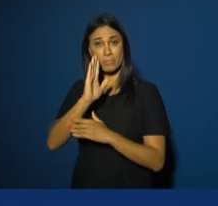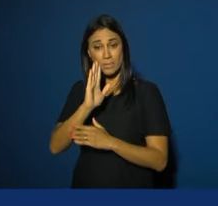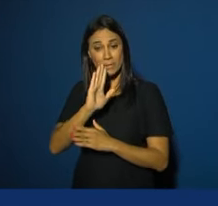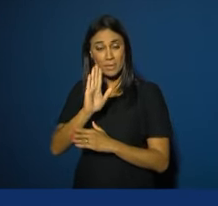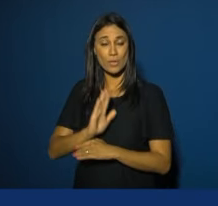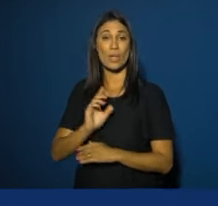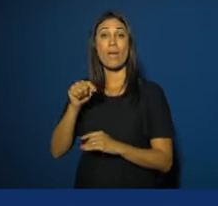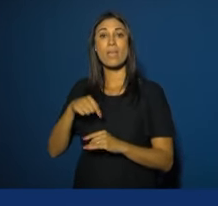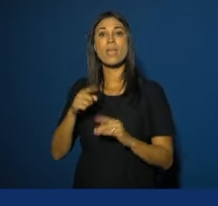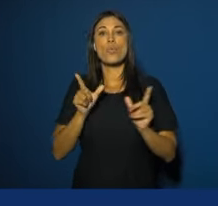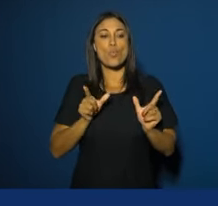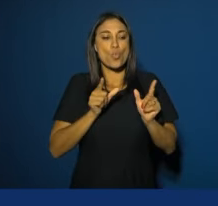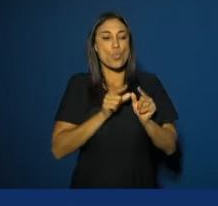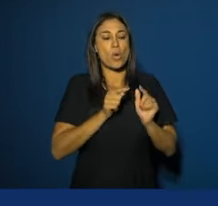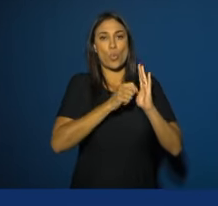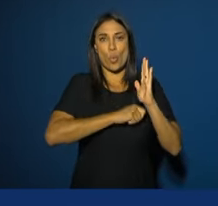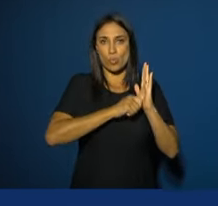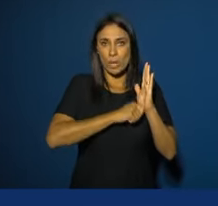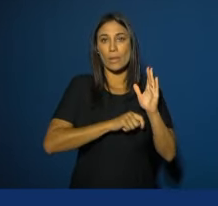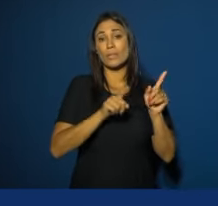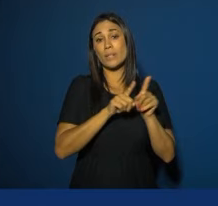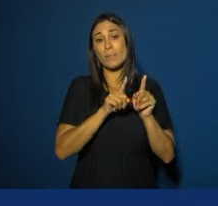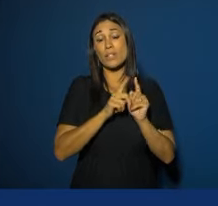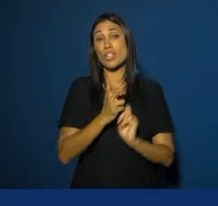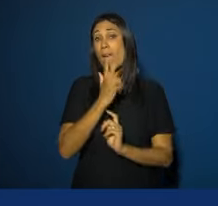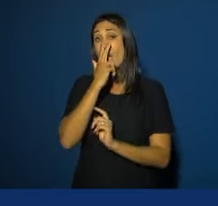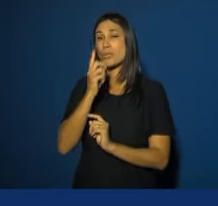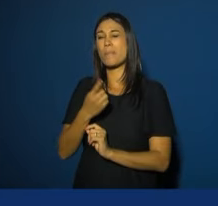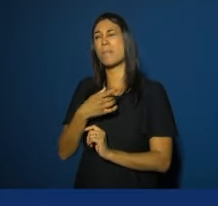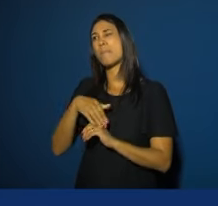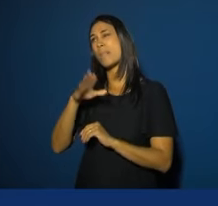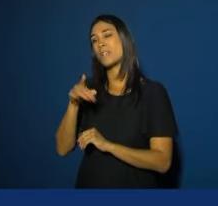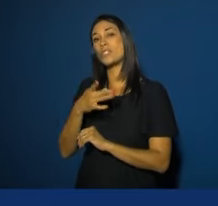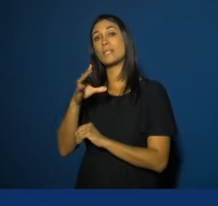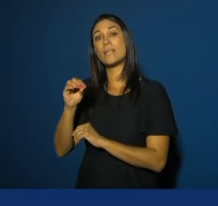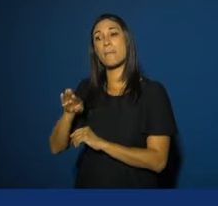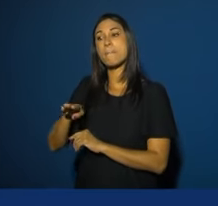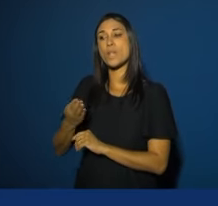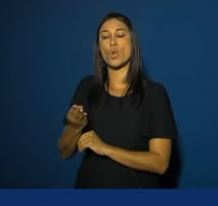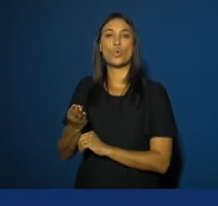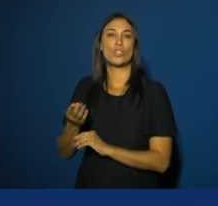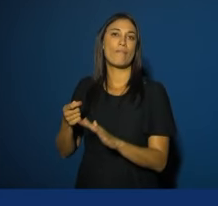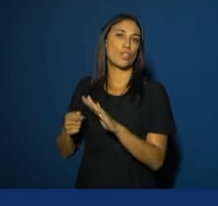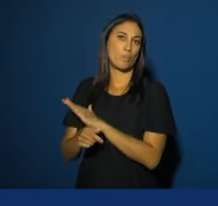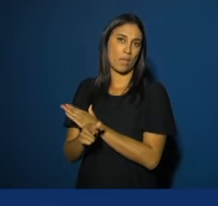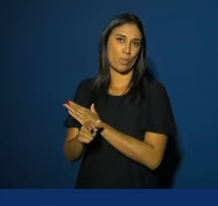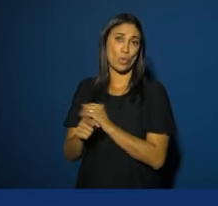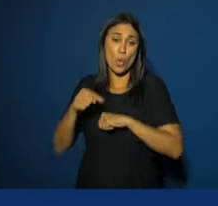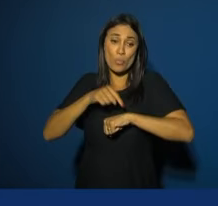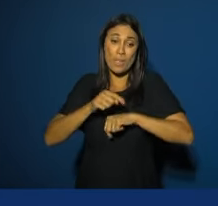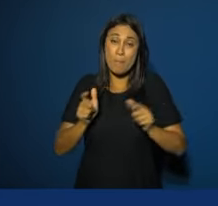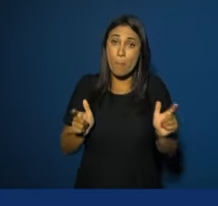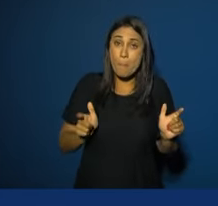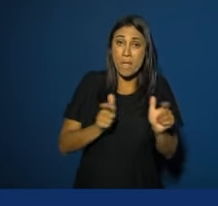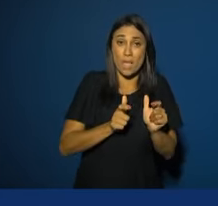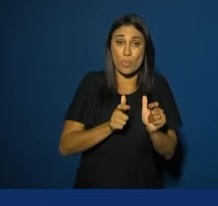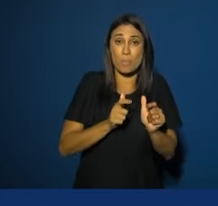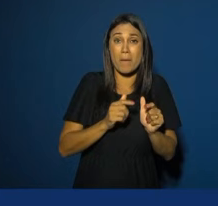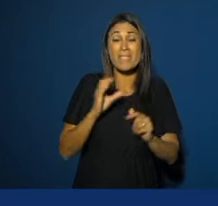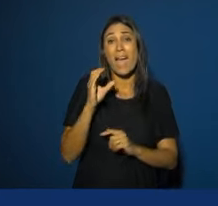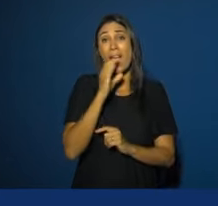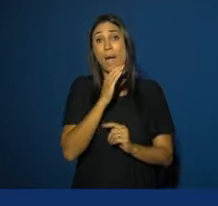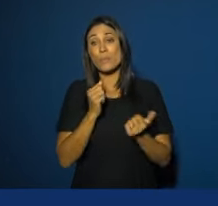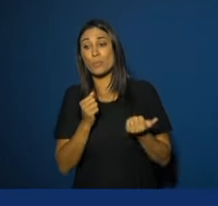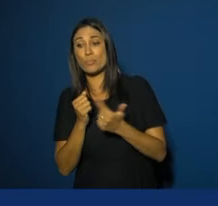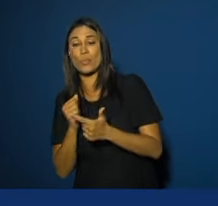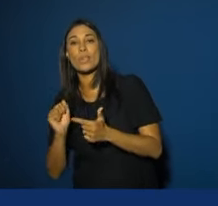otimização desses contratos a gente estima mais de 100 bilhões de investimento no curto prazo e mais rápidos do que em leilão porque